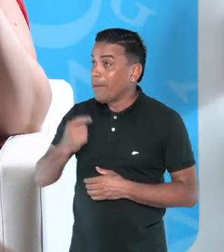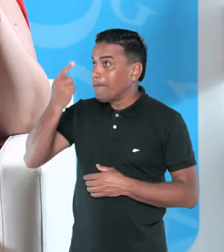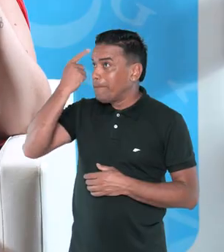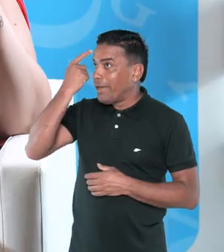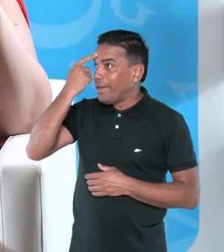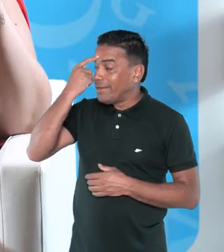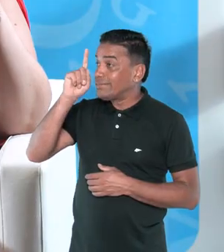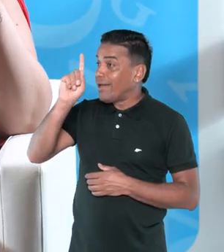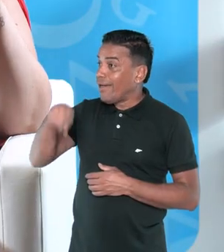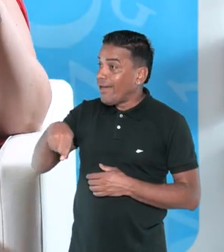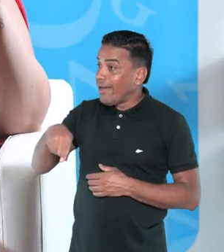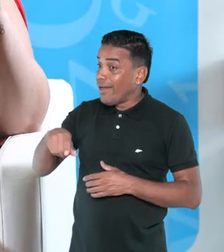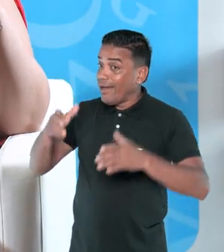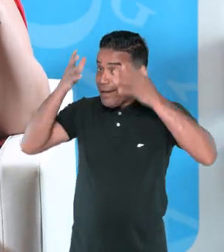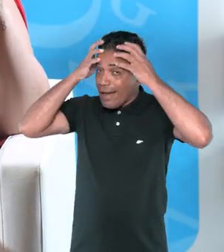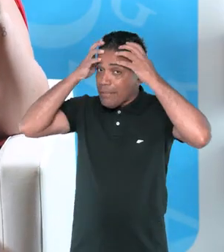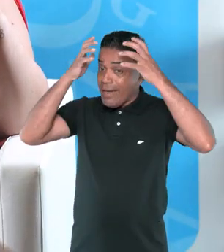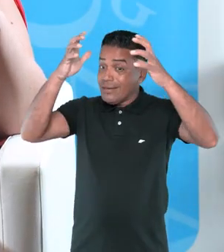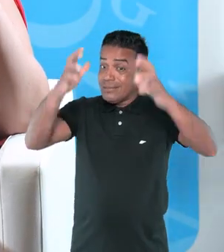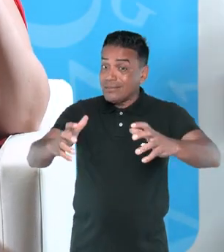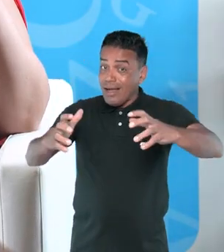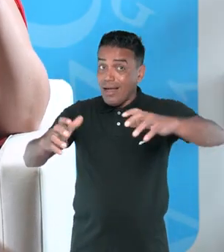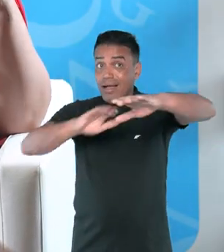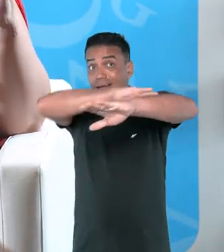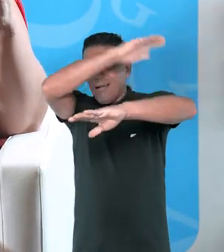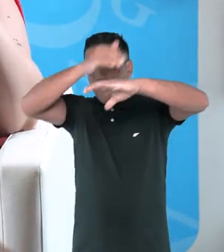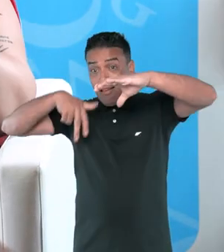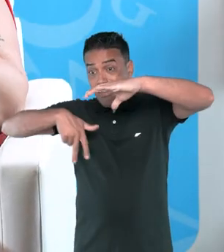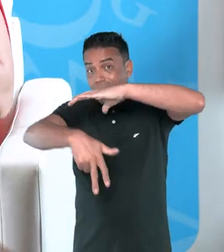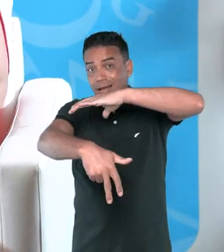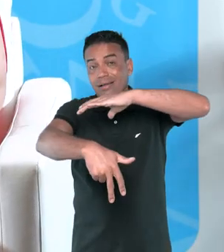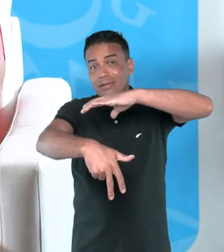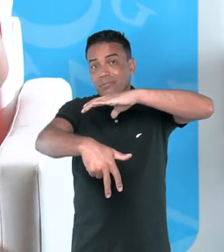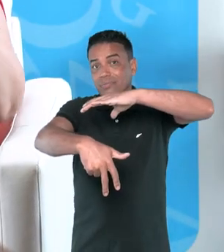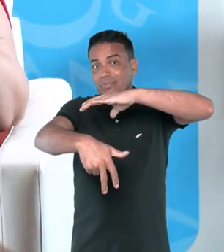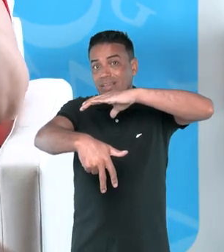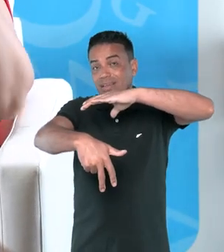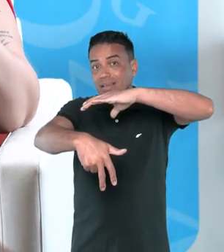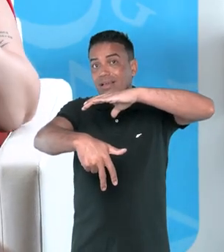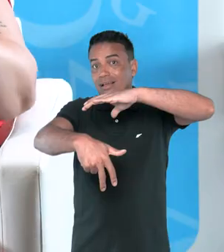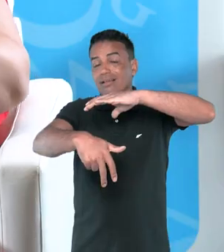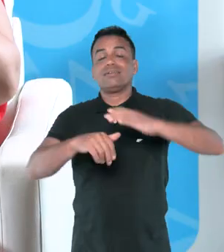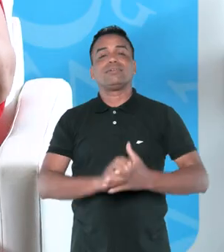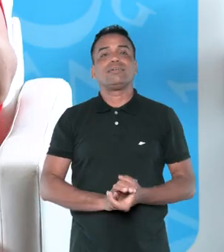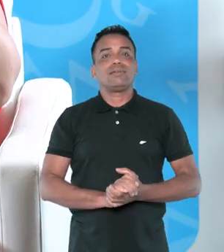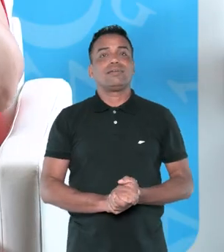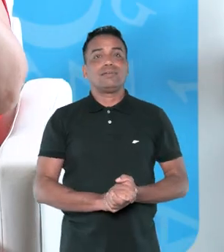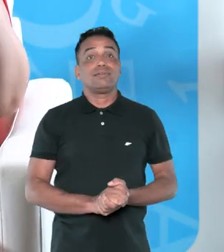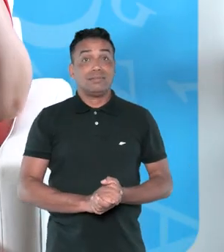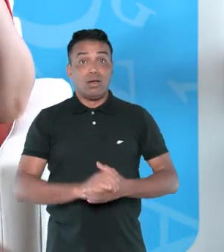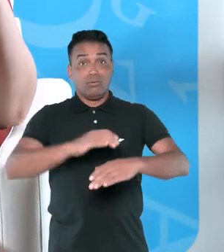pensa que é uma cabeça. La gruta, la cueva, eu lembro demais que ele ficava assim, la cueva, la cueva.